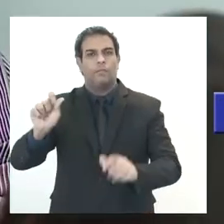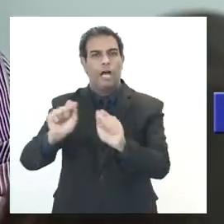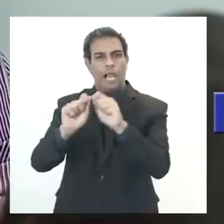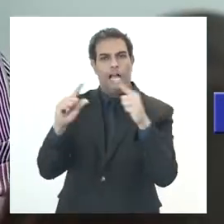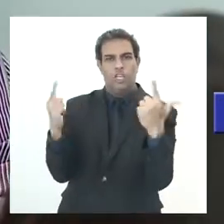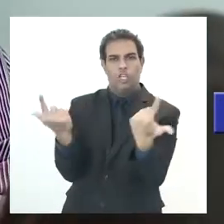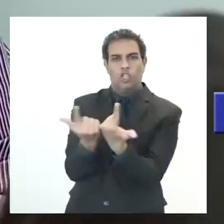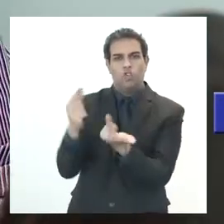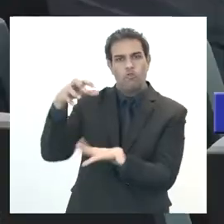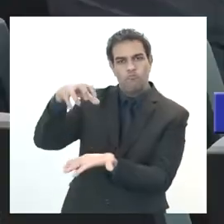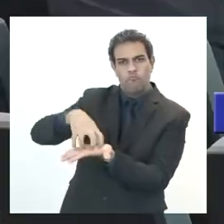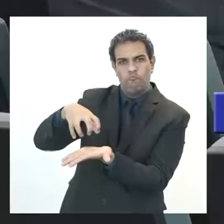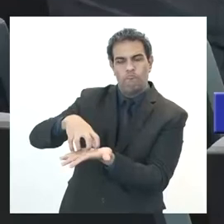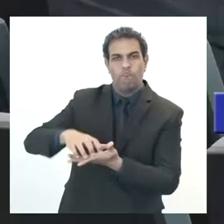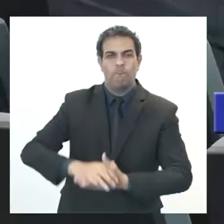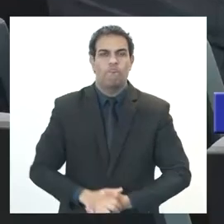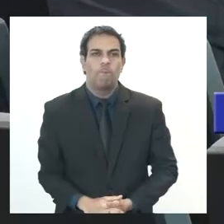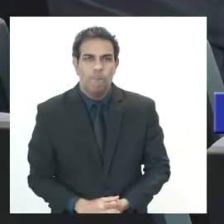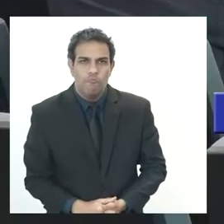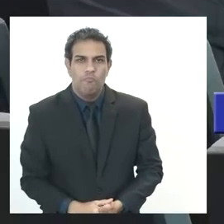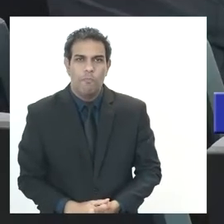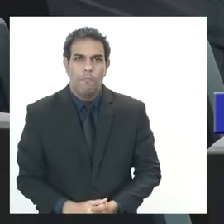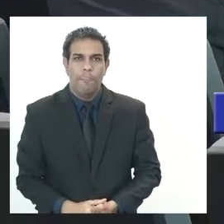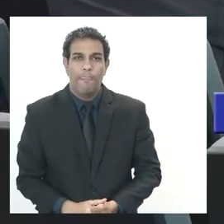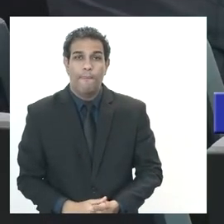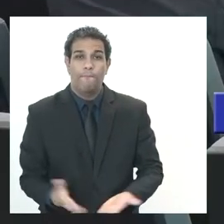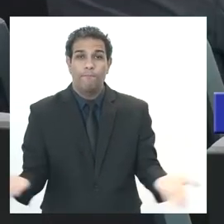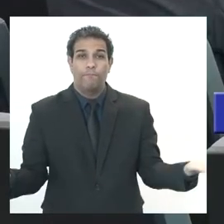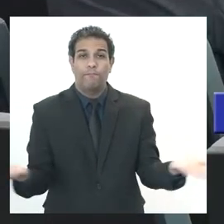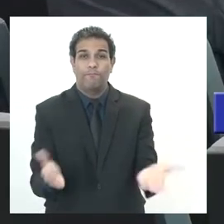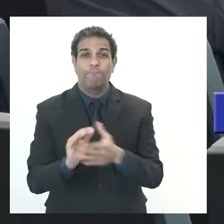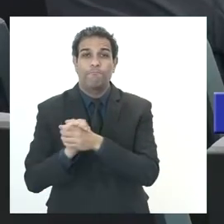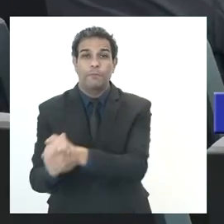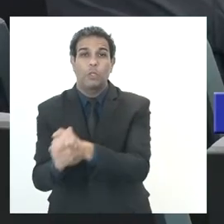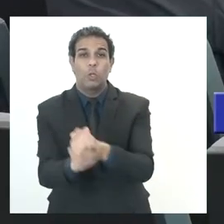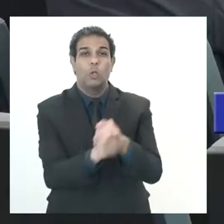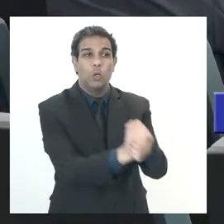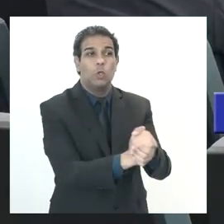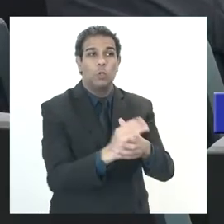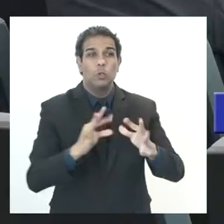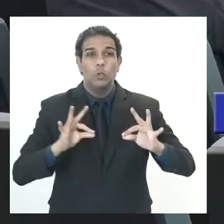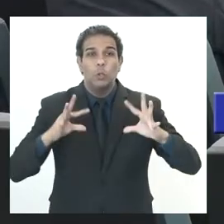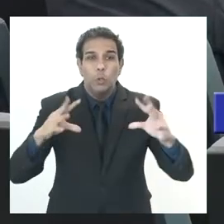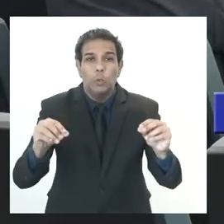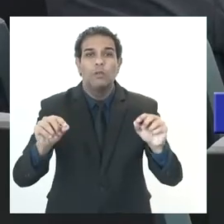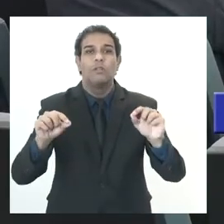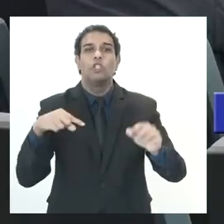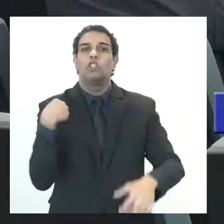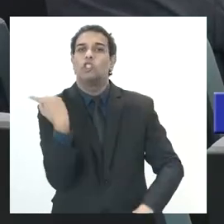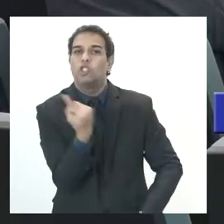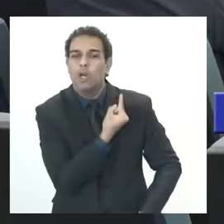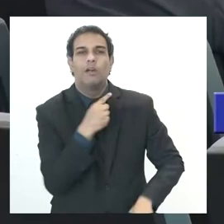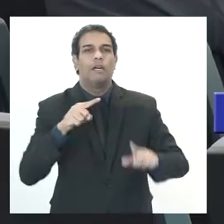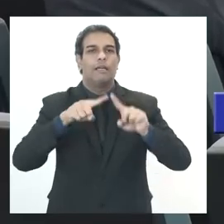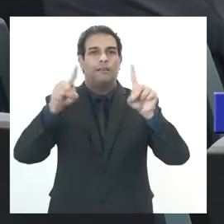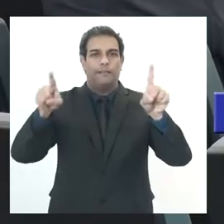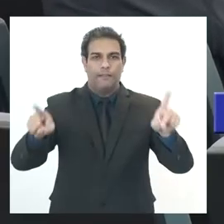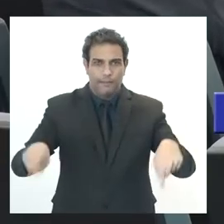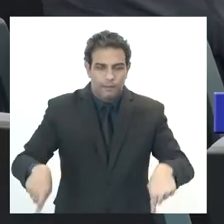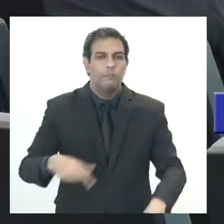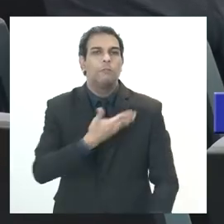Março não é então eu tenho a minha sogra só todos porque todos nós somos servidores públicos